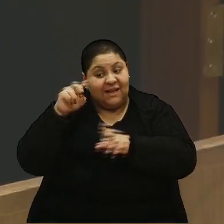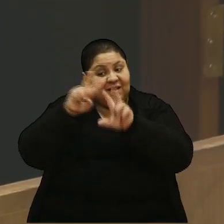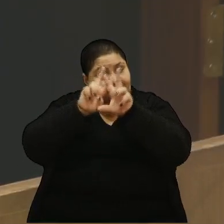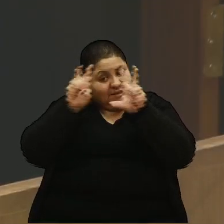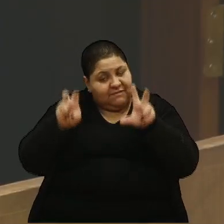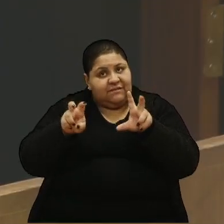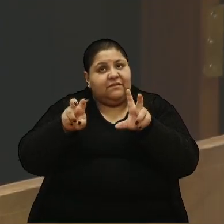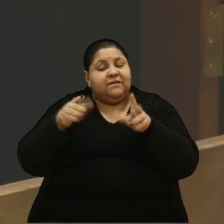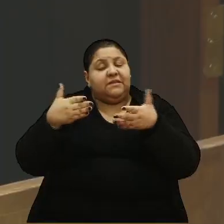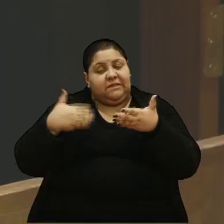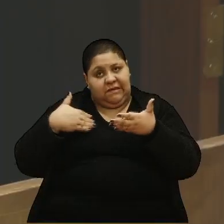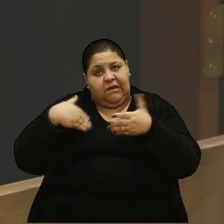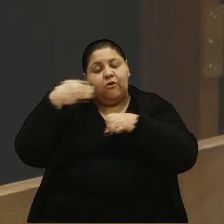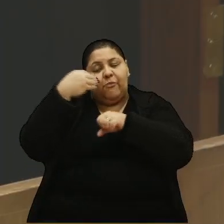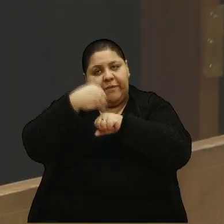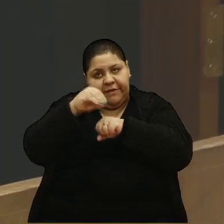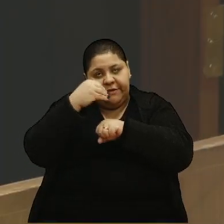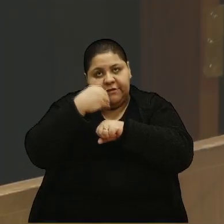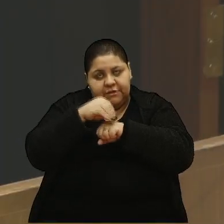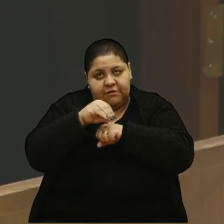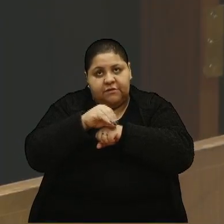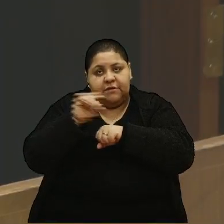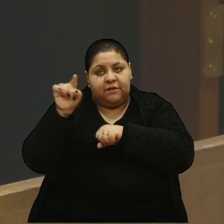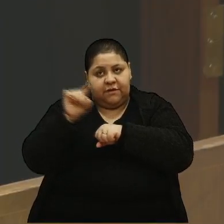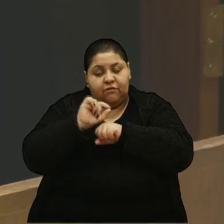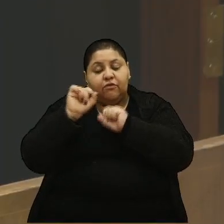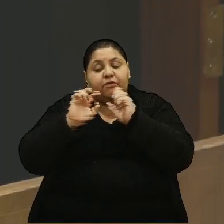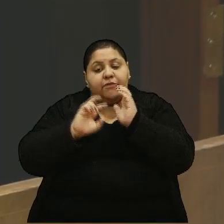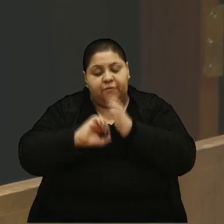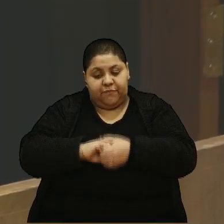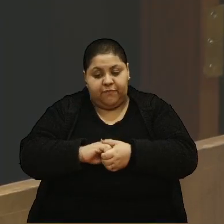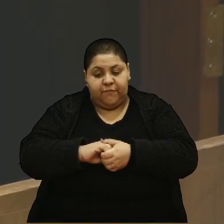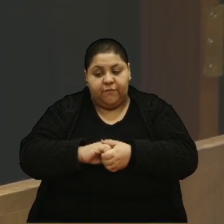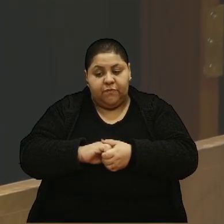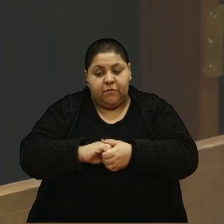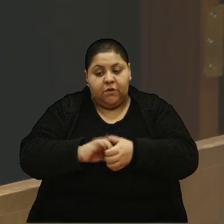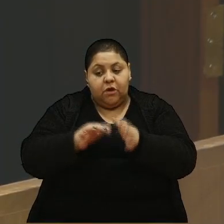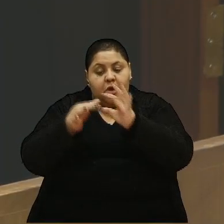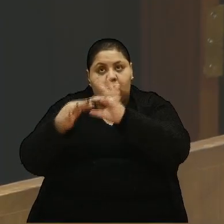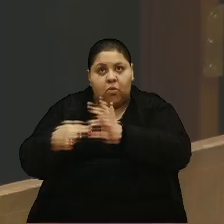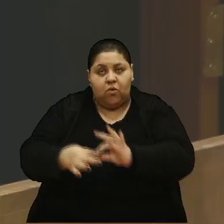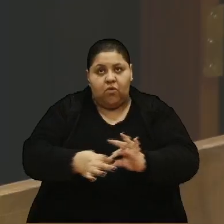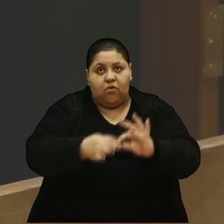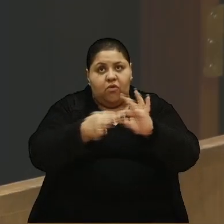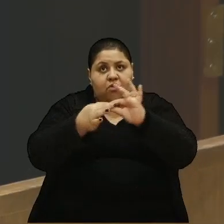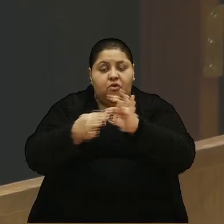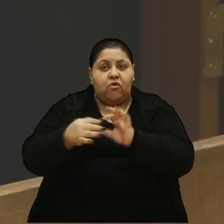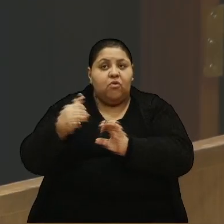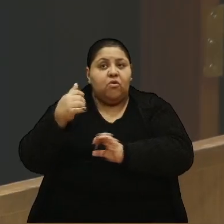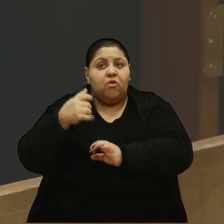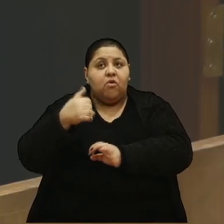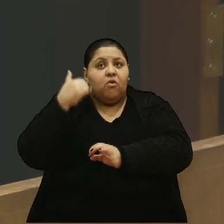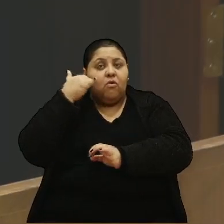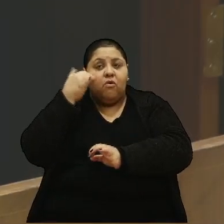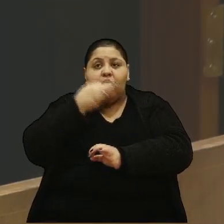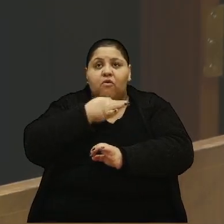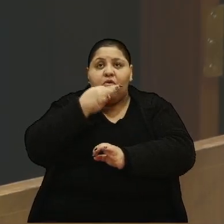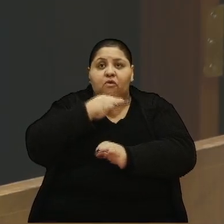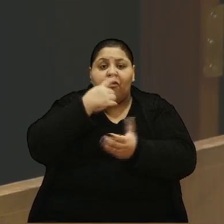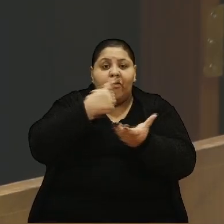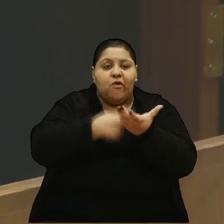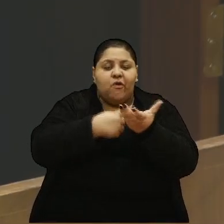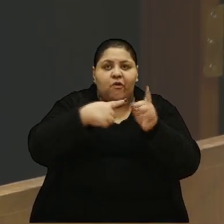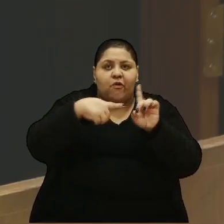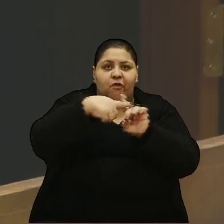aqui a sugestão que eu daria era o quê? Unificar o Alô Caxias com o Agenda